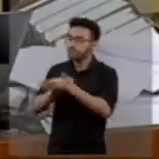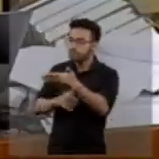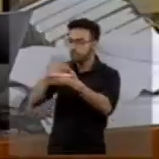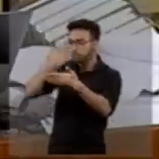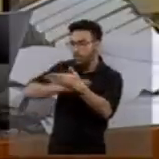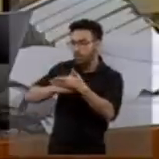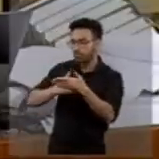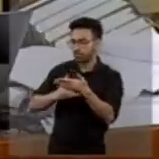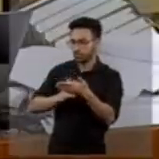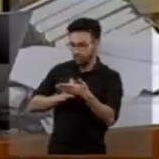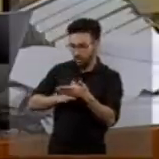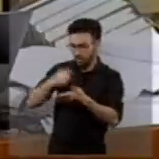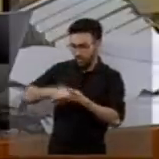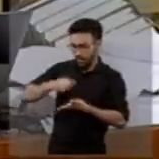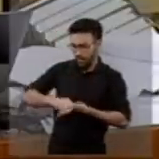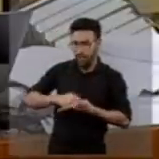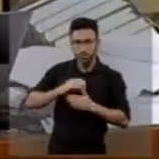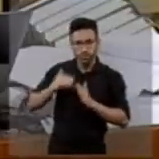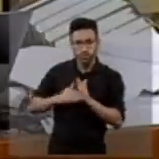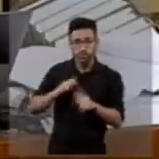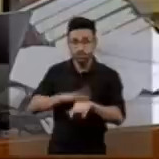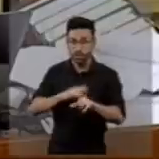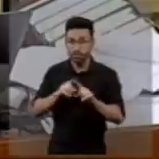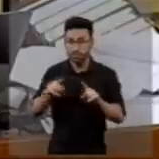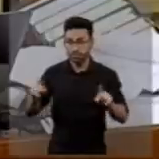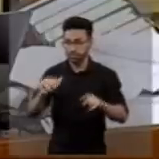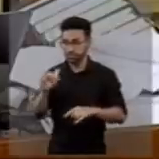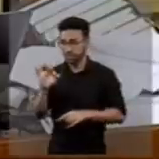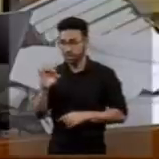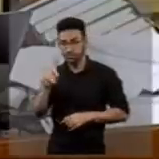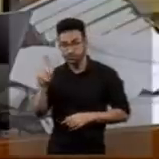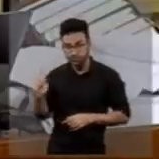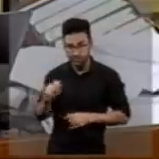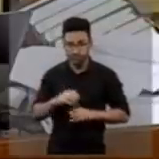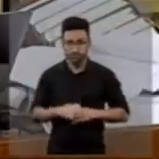provas cabíveis no prazo de 10 dias. A autoridade concedente, então,